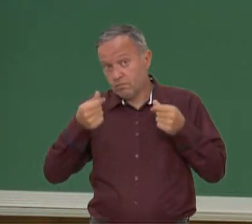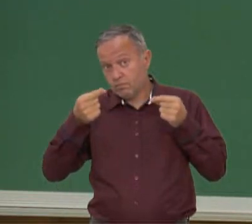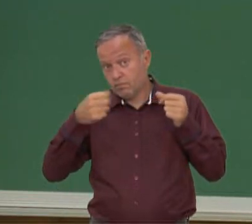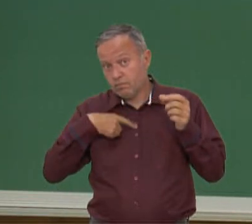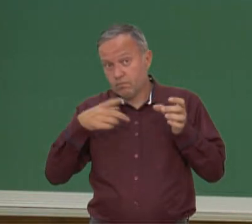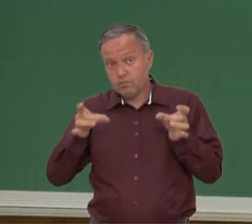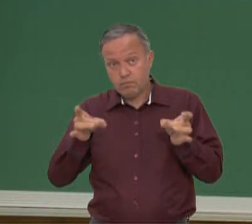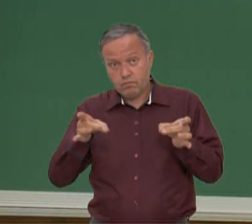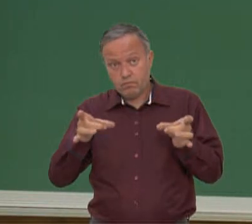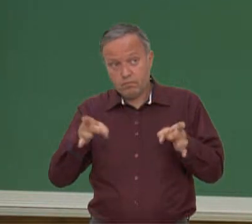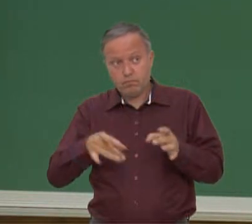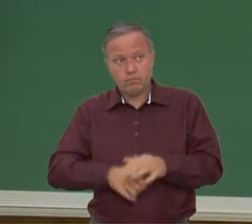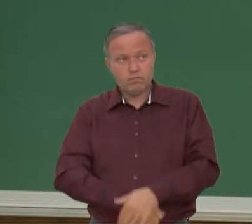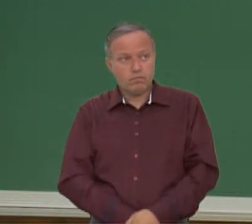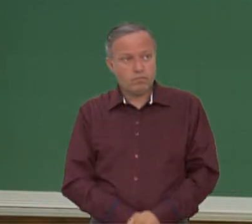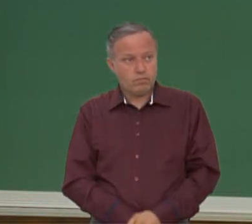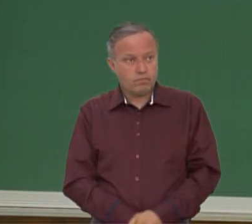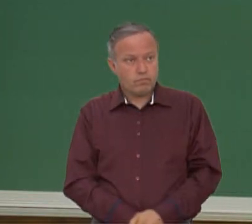certo?